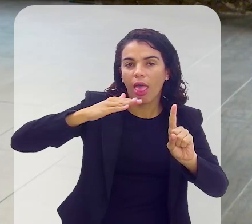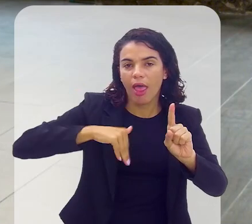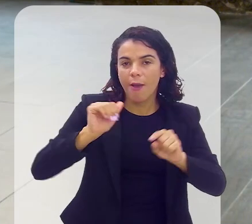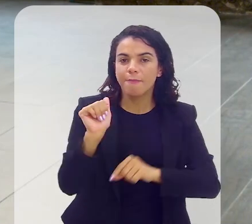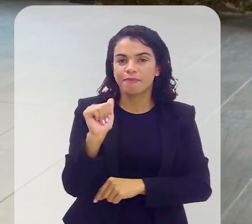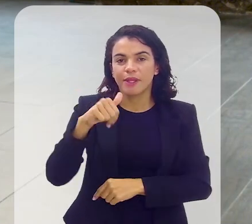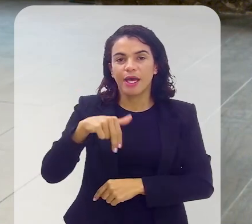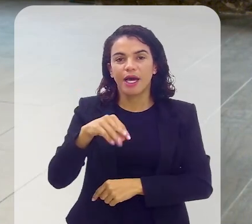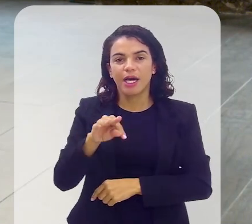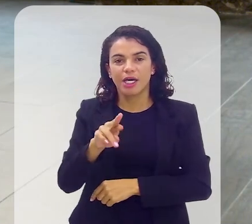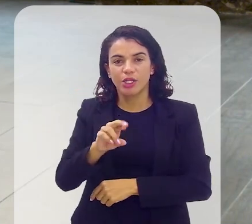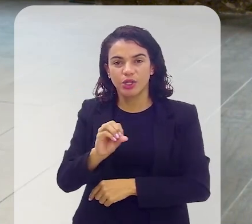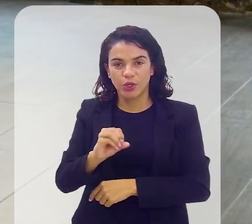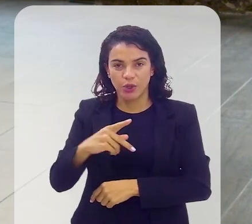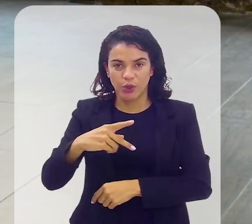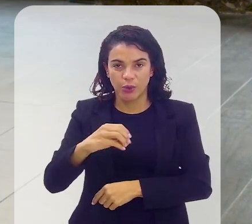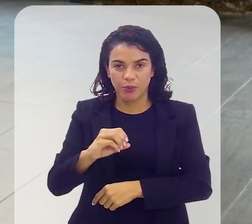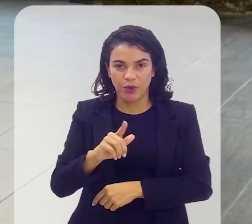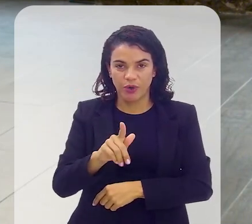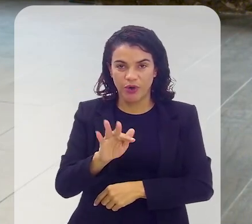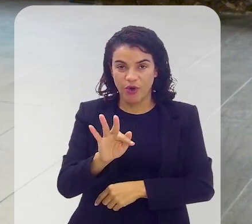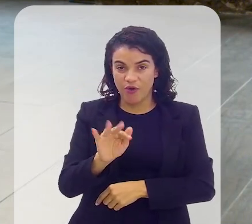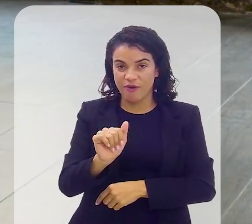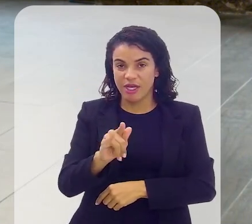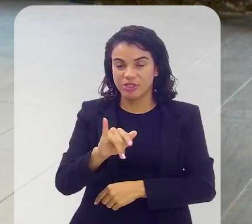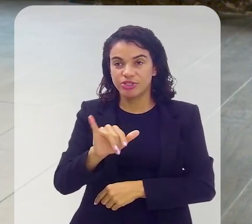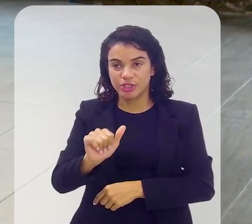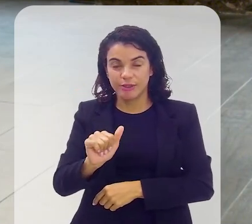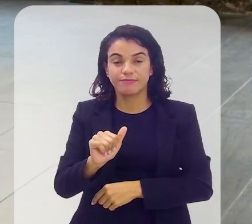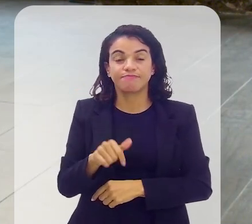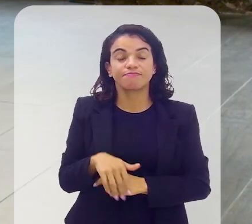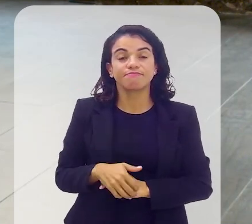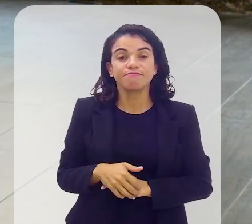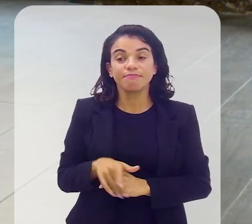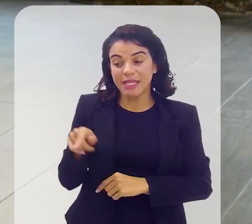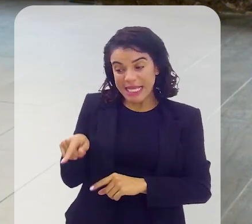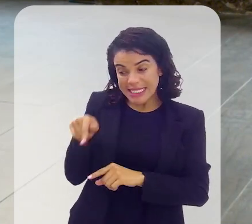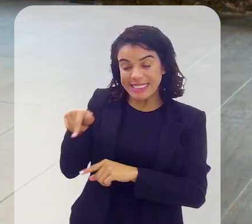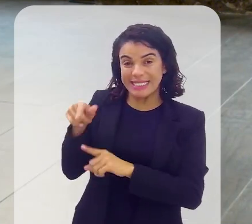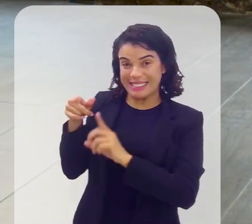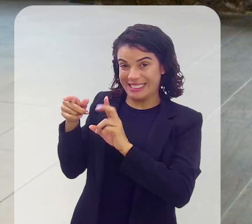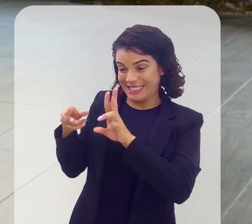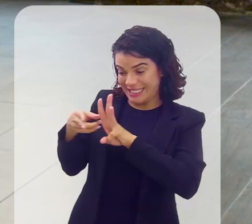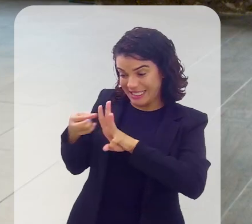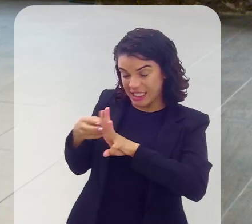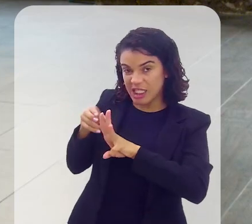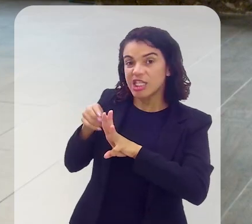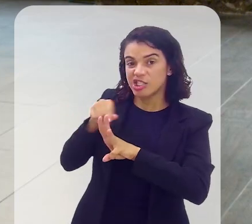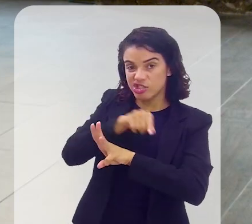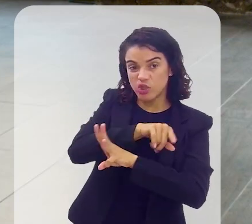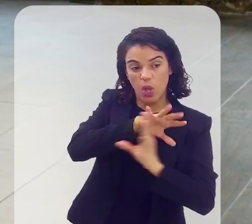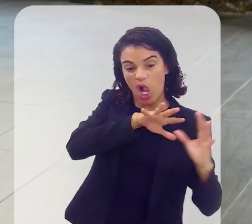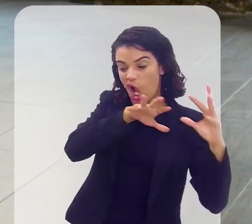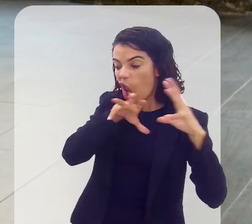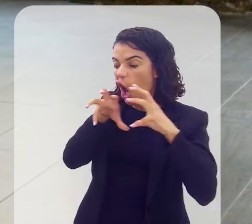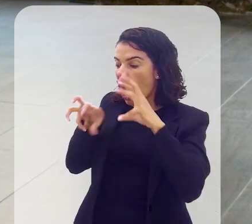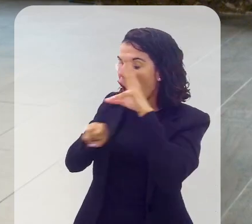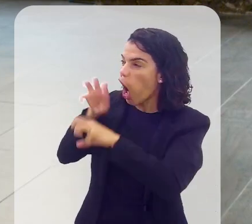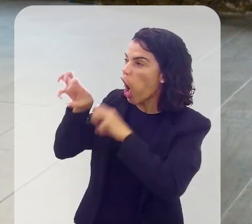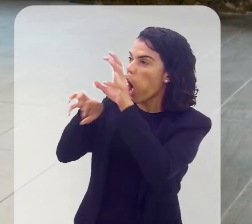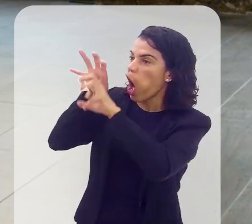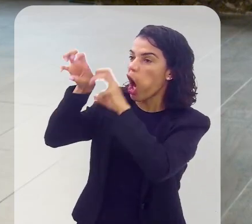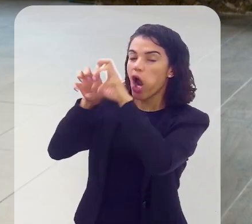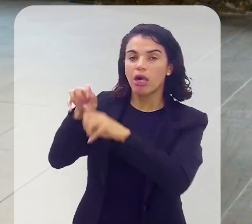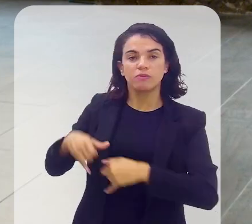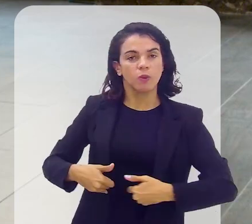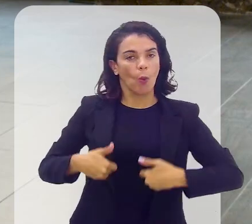da antropofagia. E é interessante também deixar claro, destacar aqui, que para esse índio que seria devorado pelos